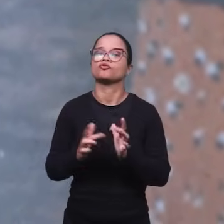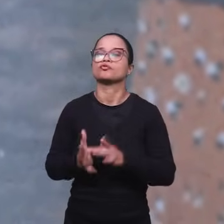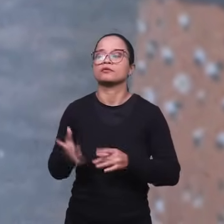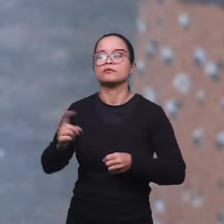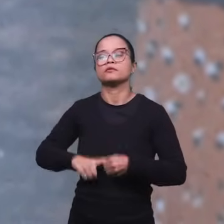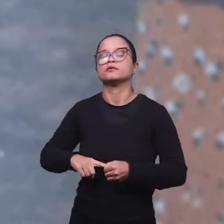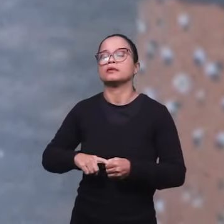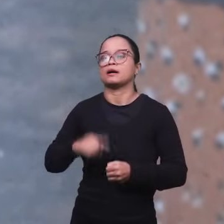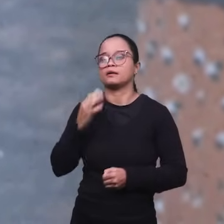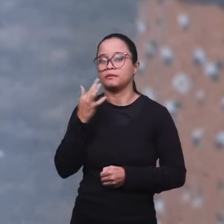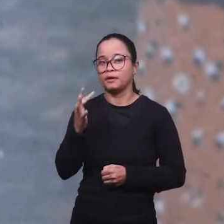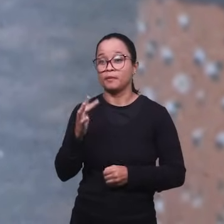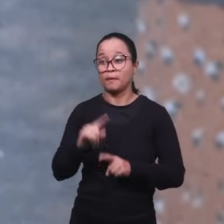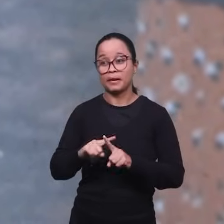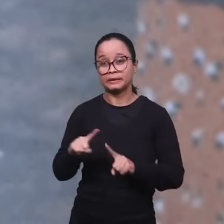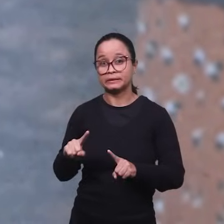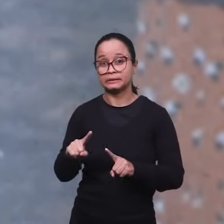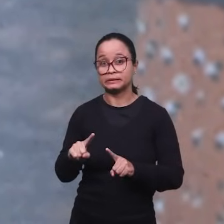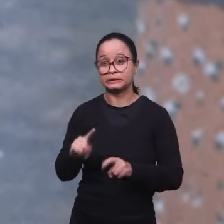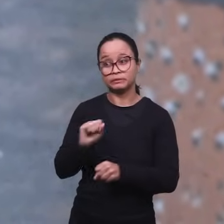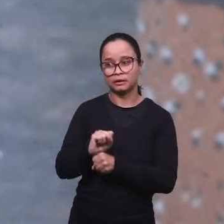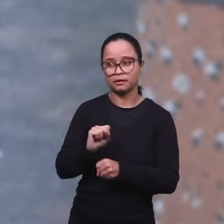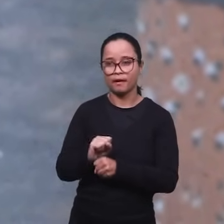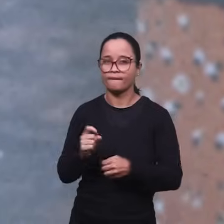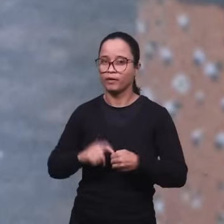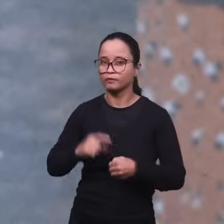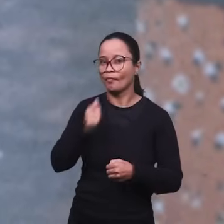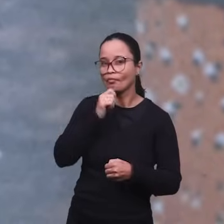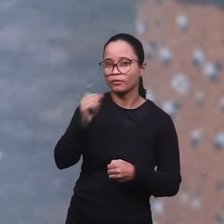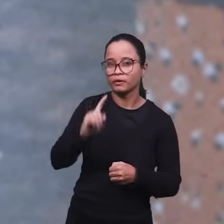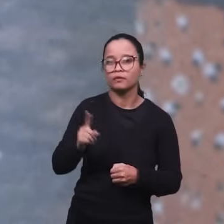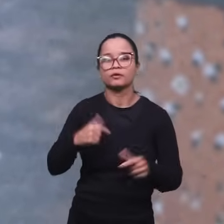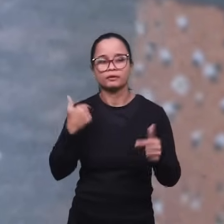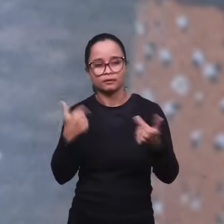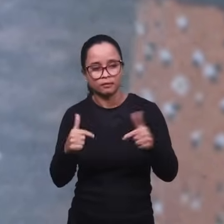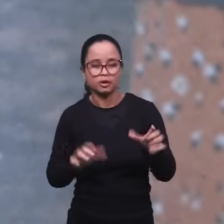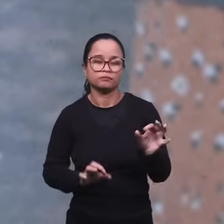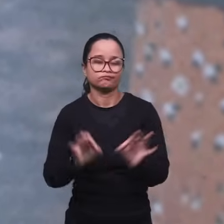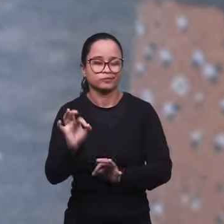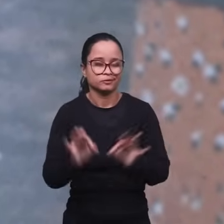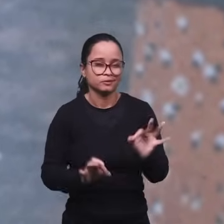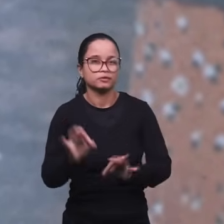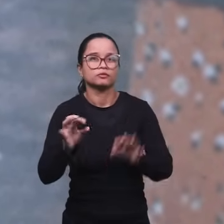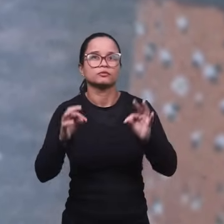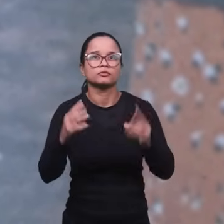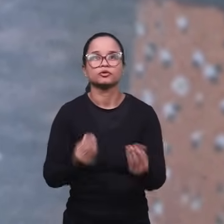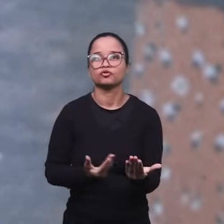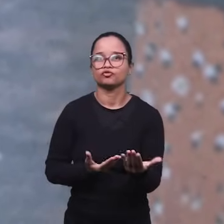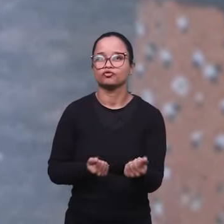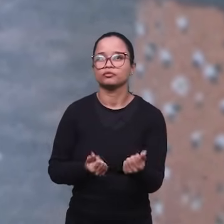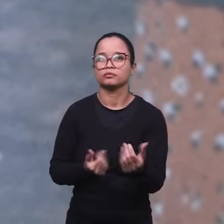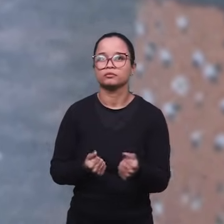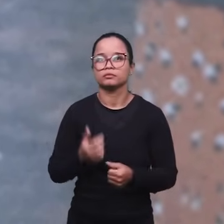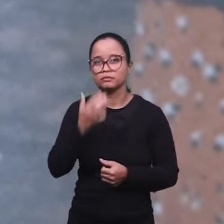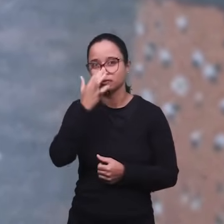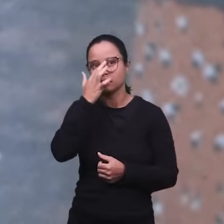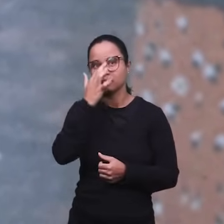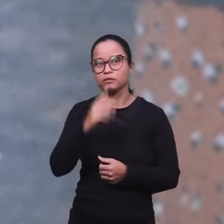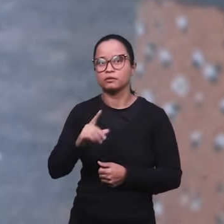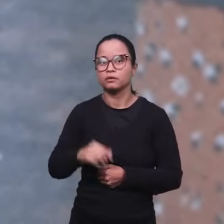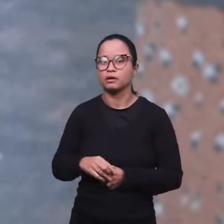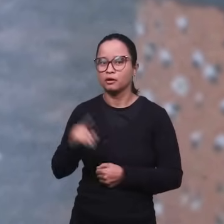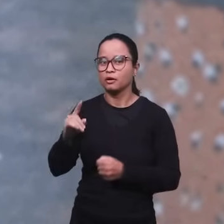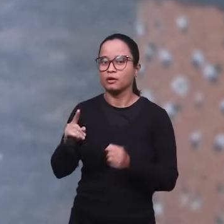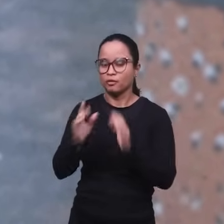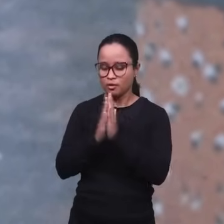Jesus vem em breve, mas enquanto ele não vem, eu vou estar trabalhando, projetando, planejando, né? Tem muito jovem que fica orando, Senhor, deixa para